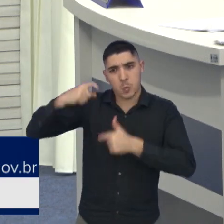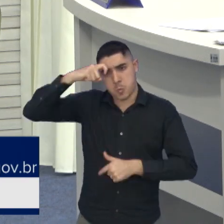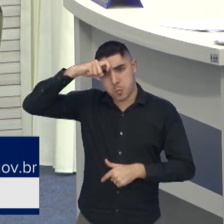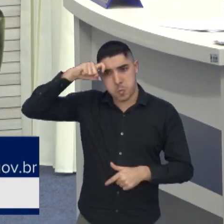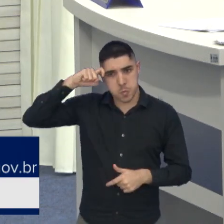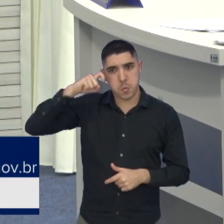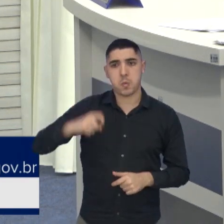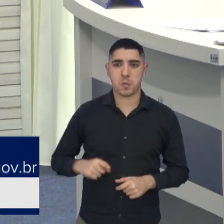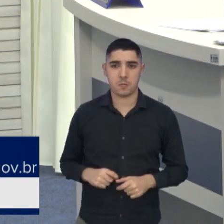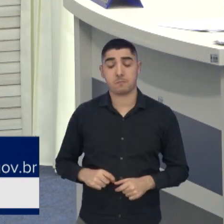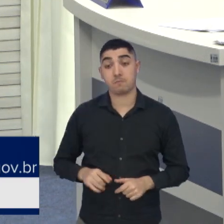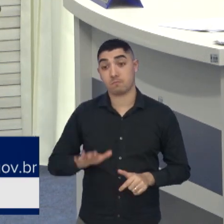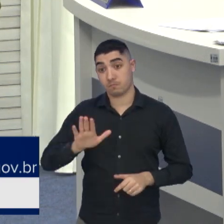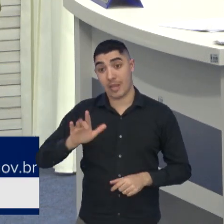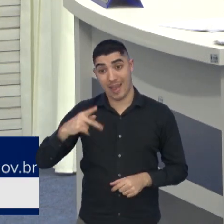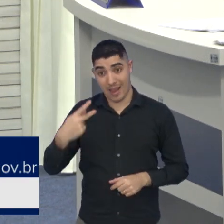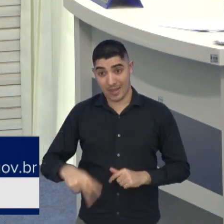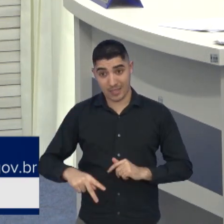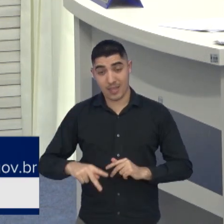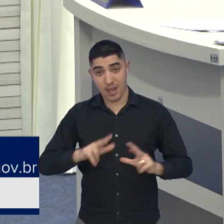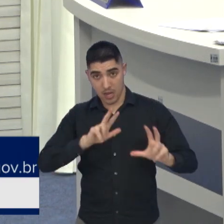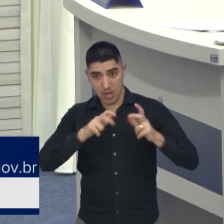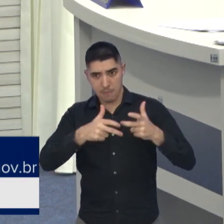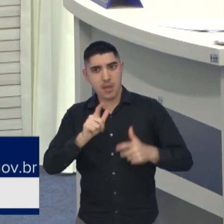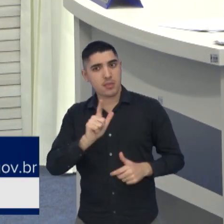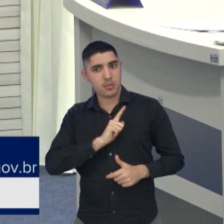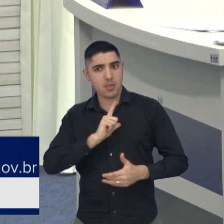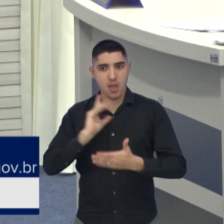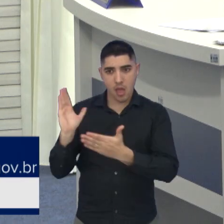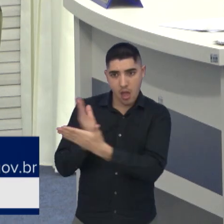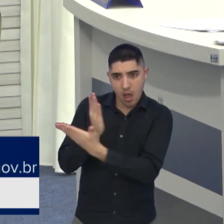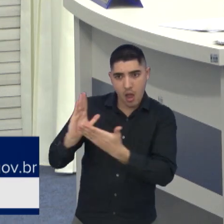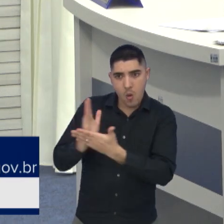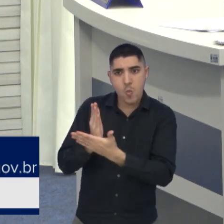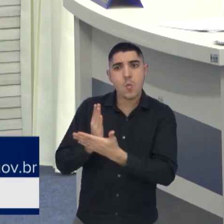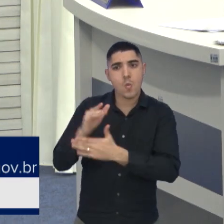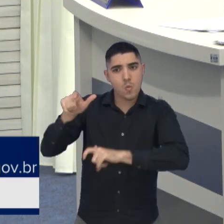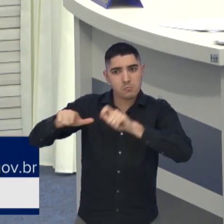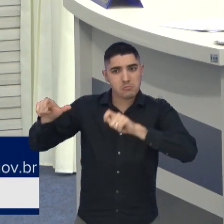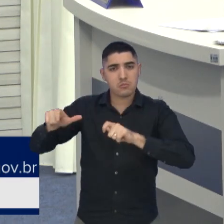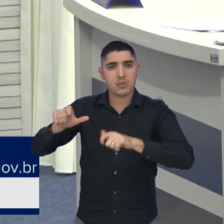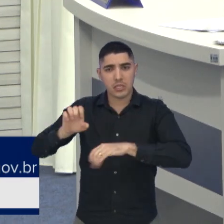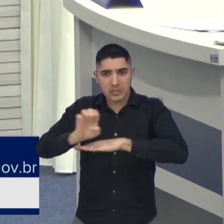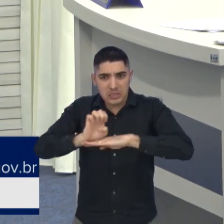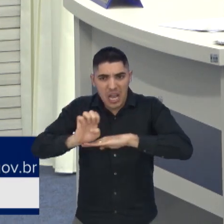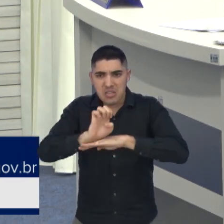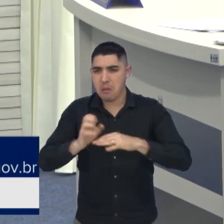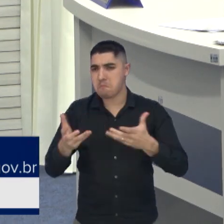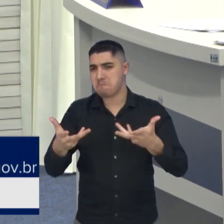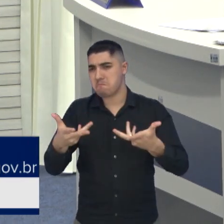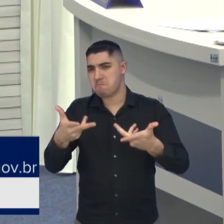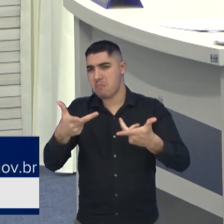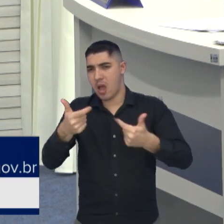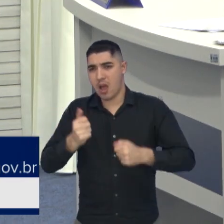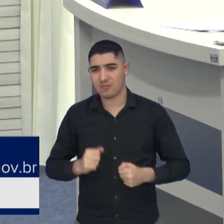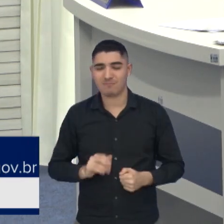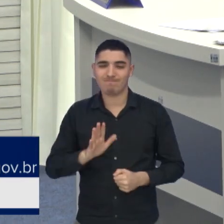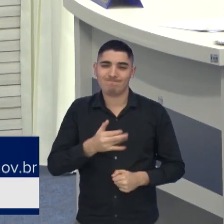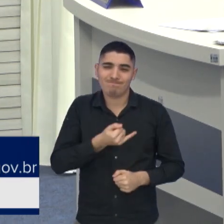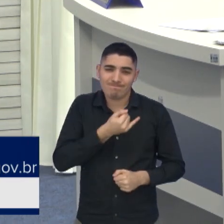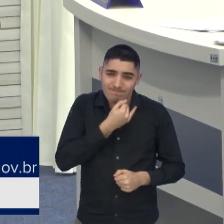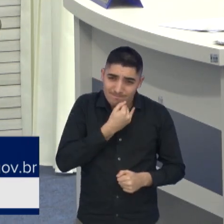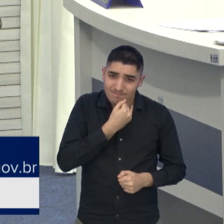tem aqui na casa estagiários excelentes. Uma pena que às